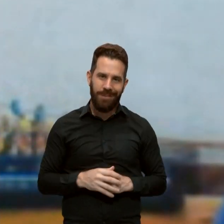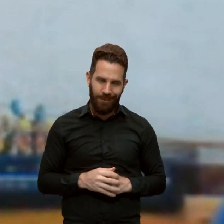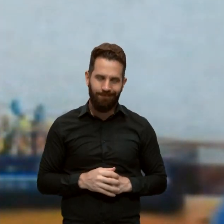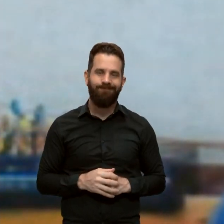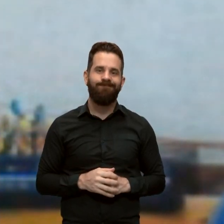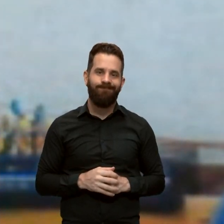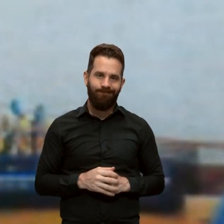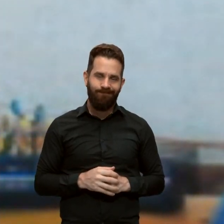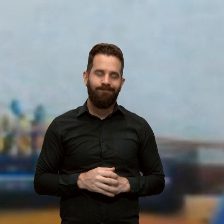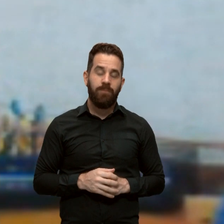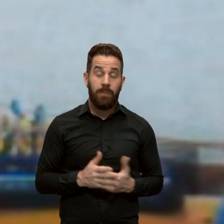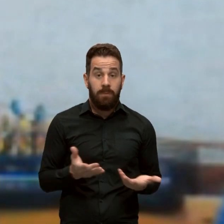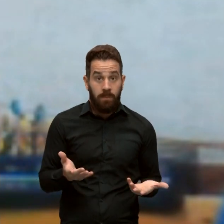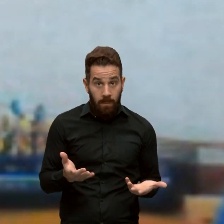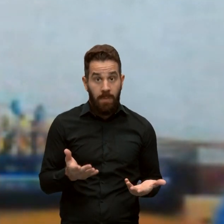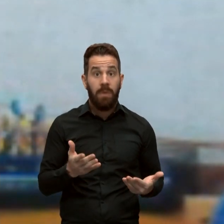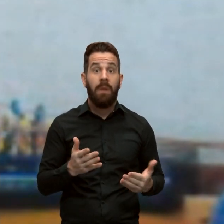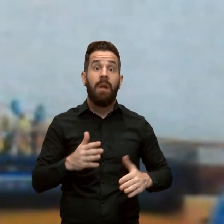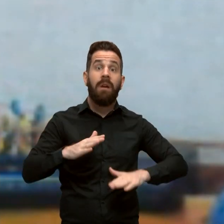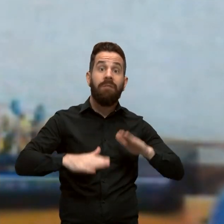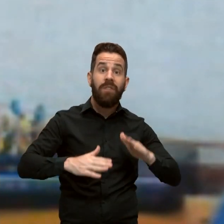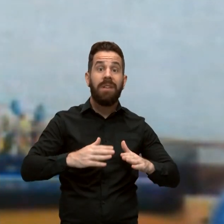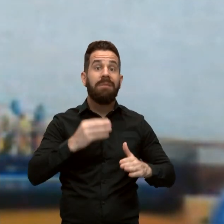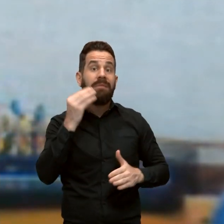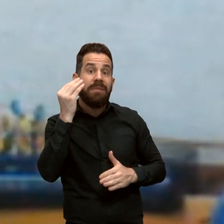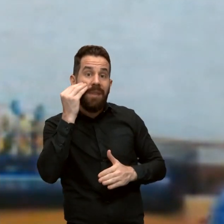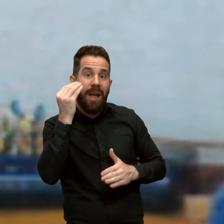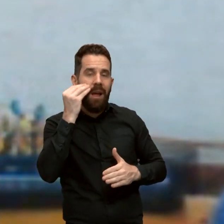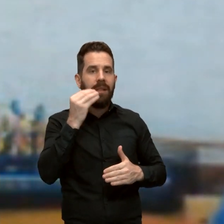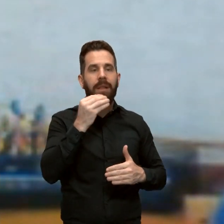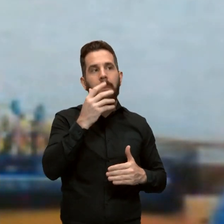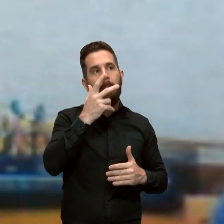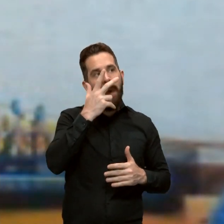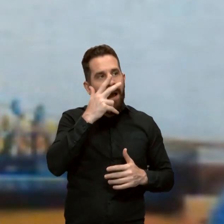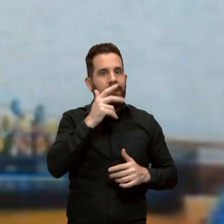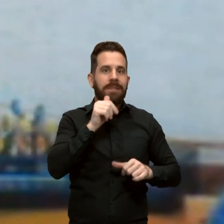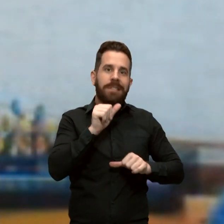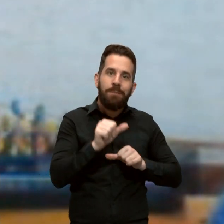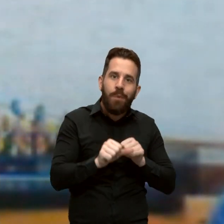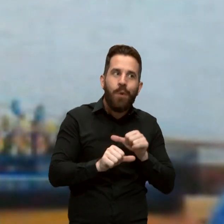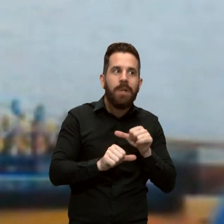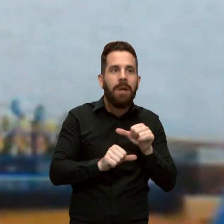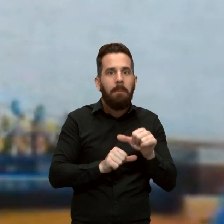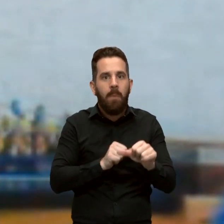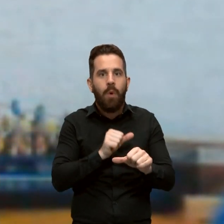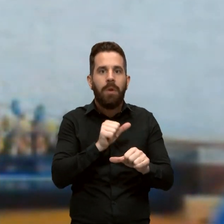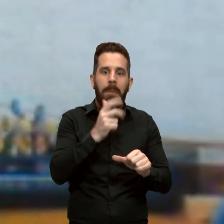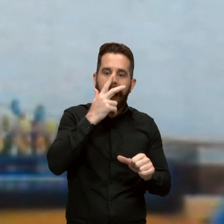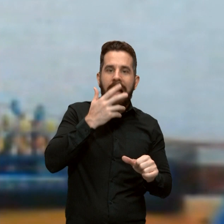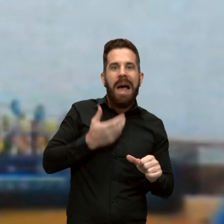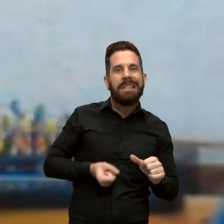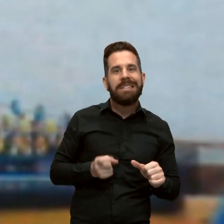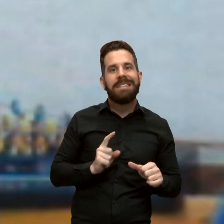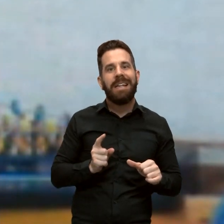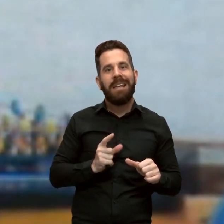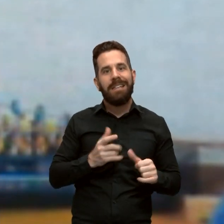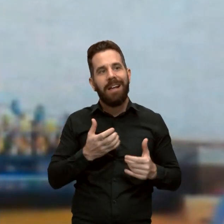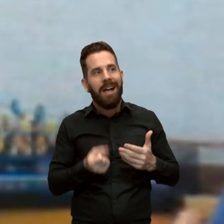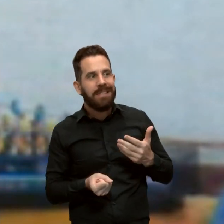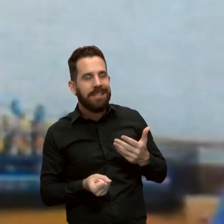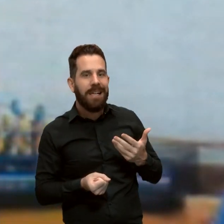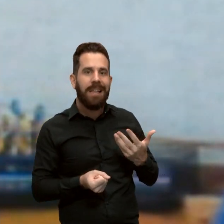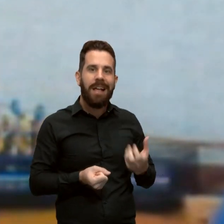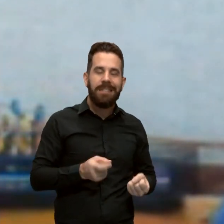forma, a gente tenta, né, uma nova versão, dada essa não aceitação que a gente tem, uma aceitação da